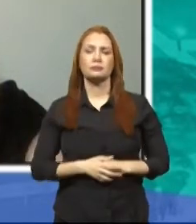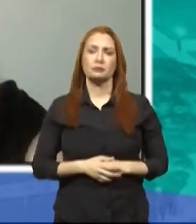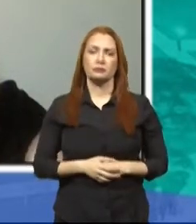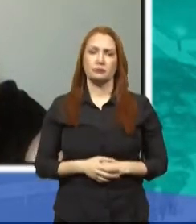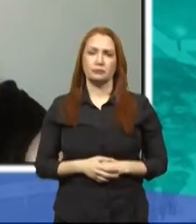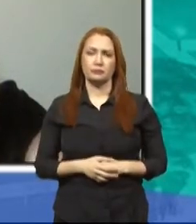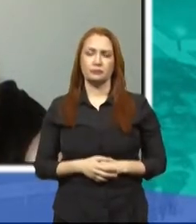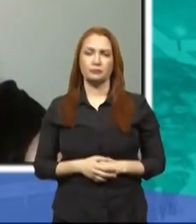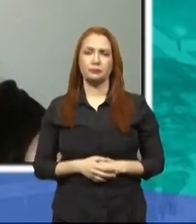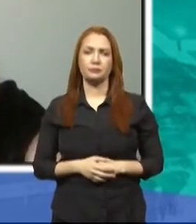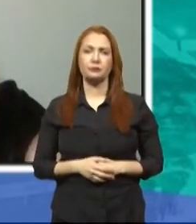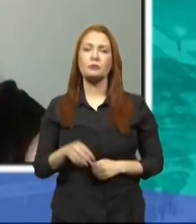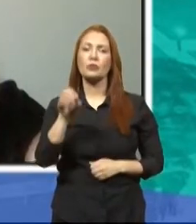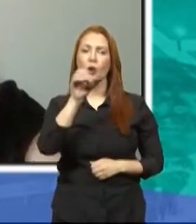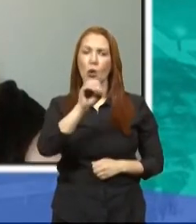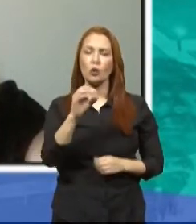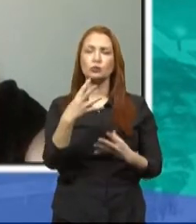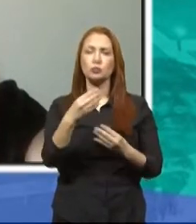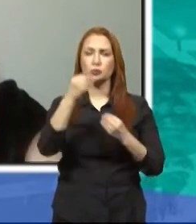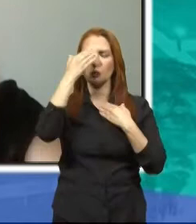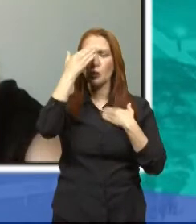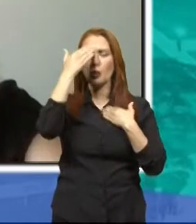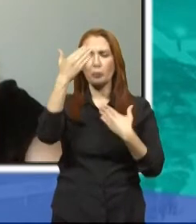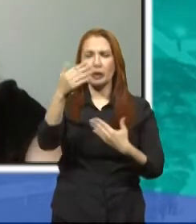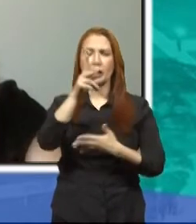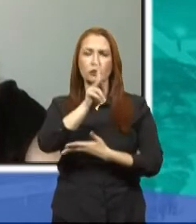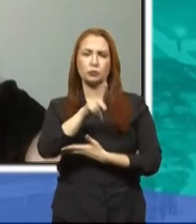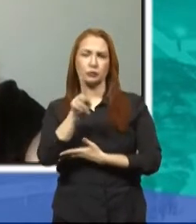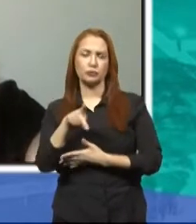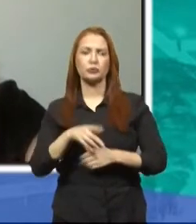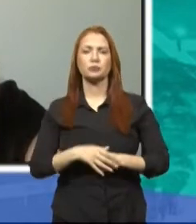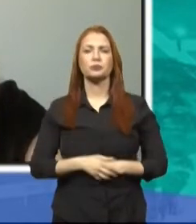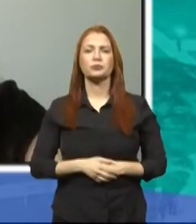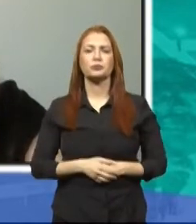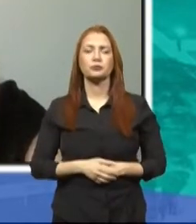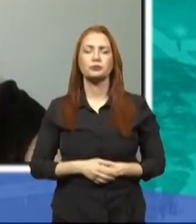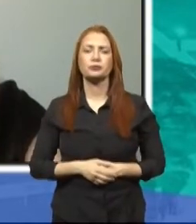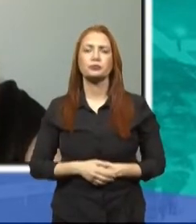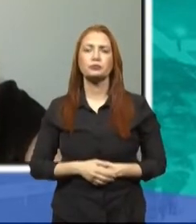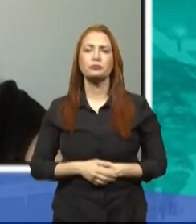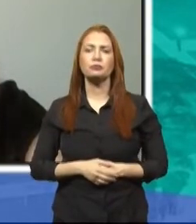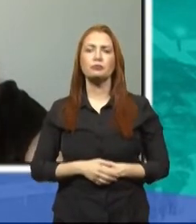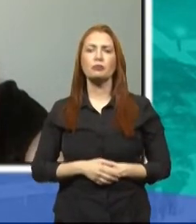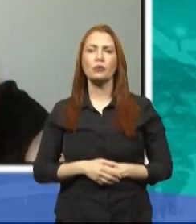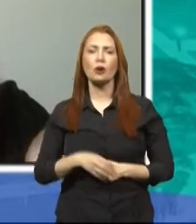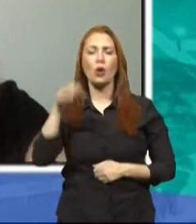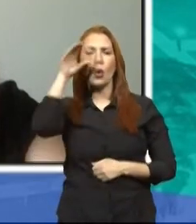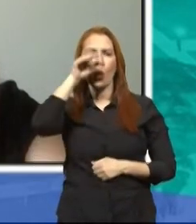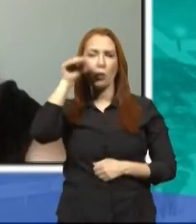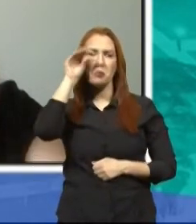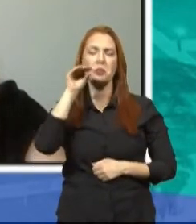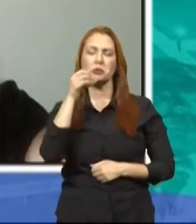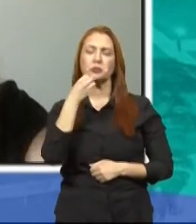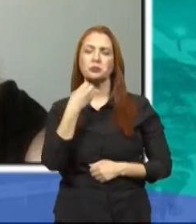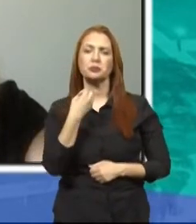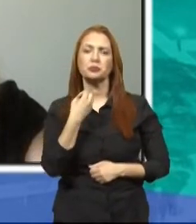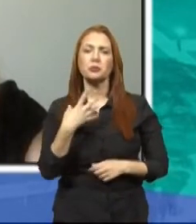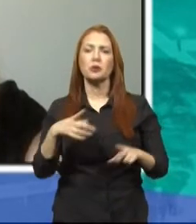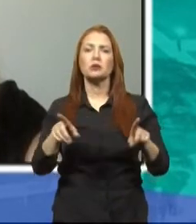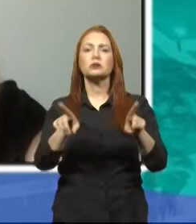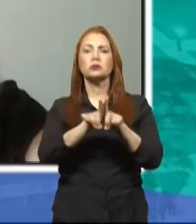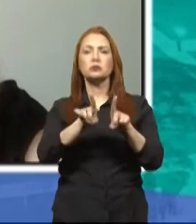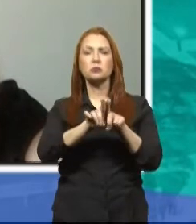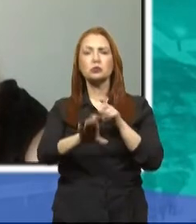Excelente, muito, muito obrigado, professor Demi, pelas suas observações, realmente faz nos